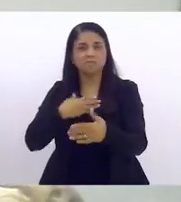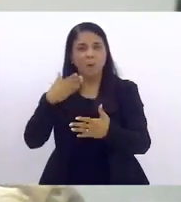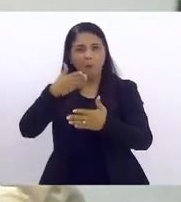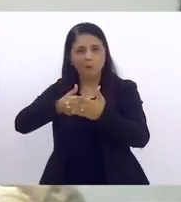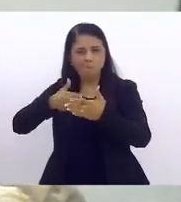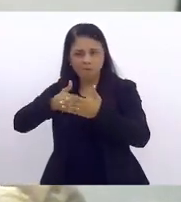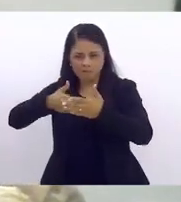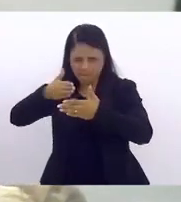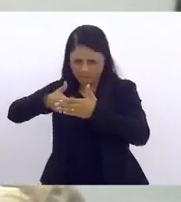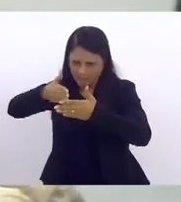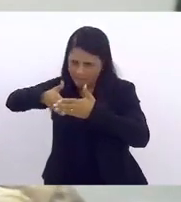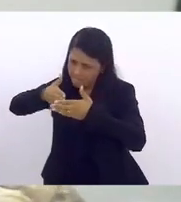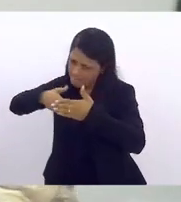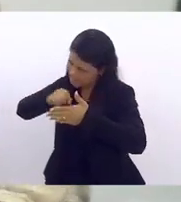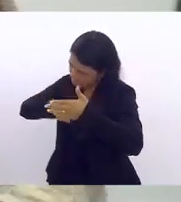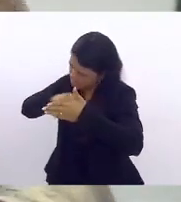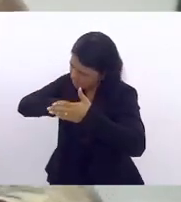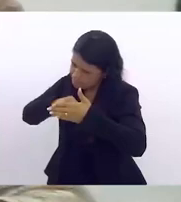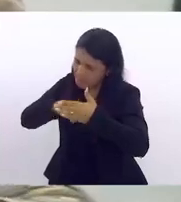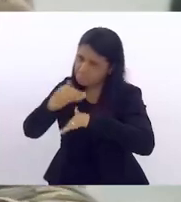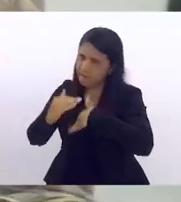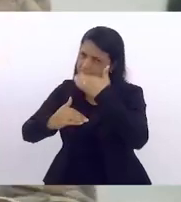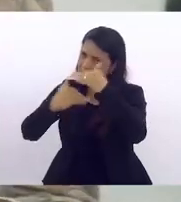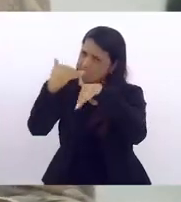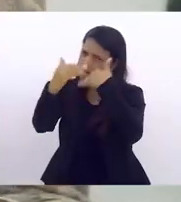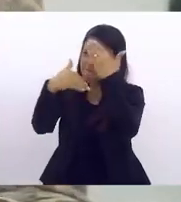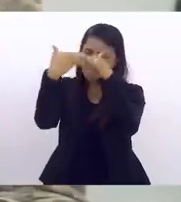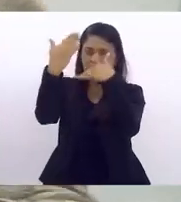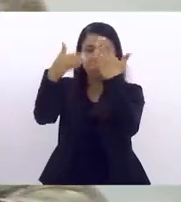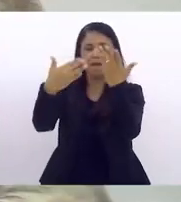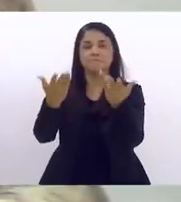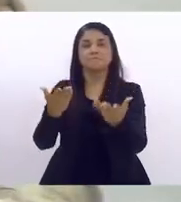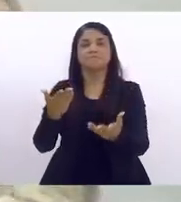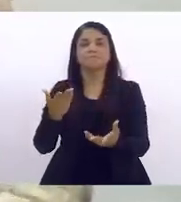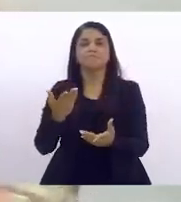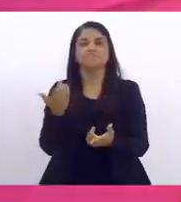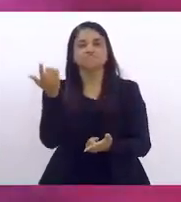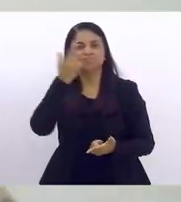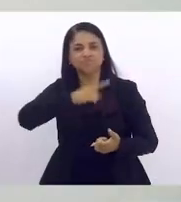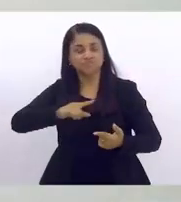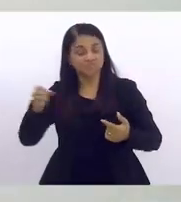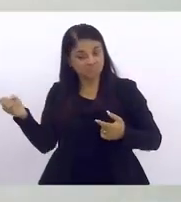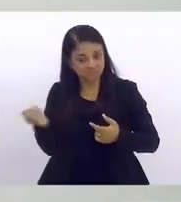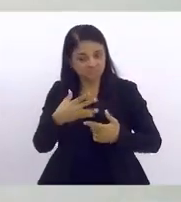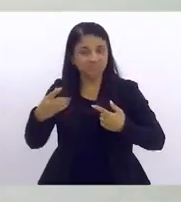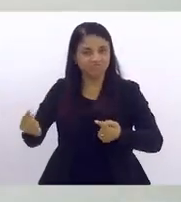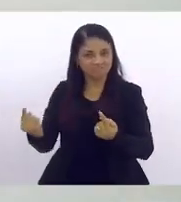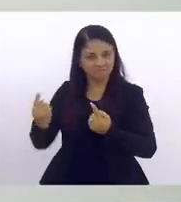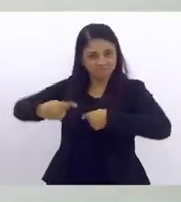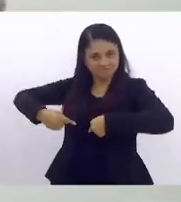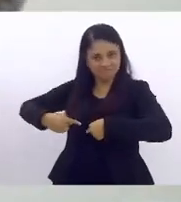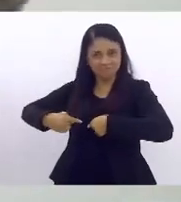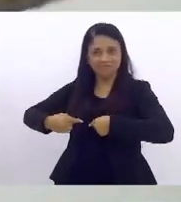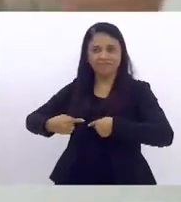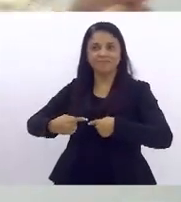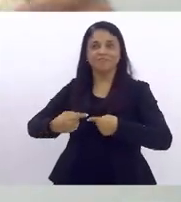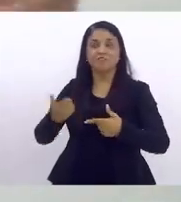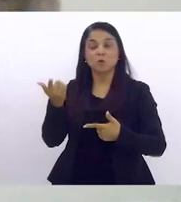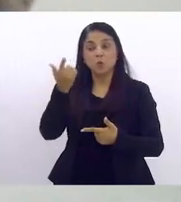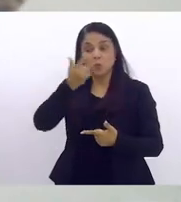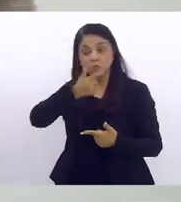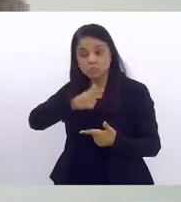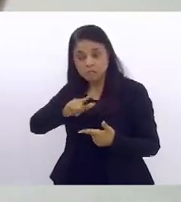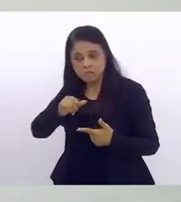barreiras, galgando degraus. A gente tem aqui novos desafios colocados, que sempre a gente diz, né? Conseguimos